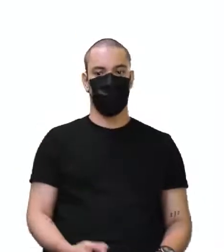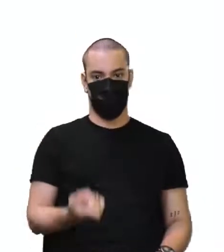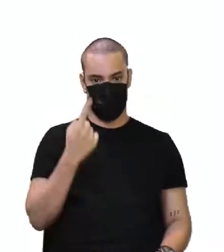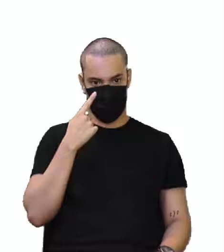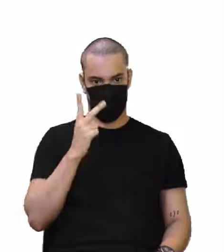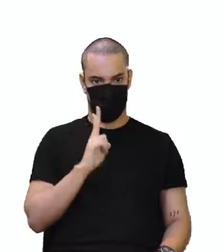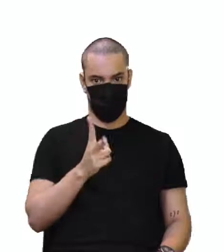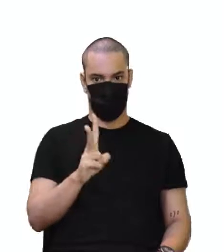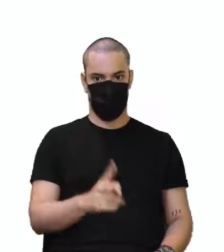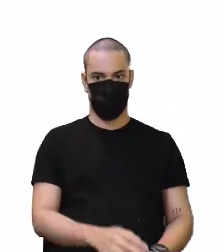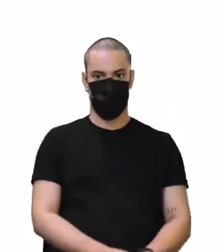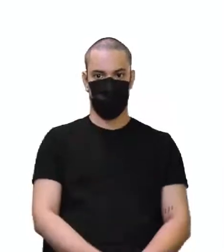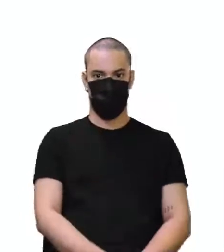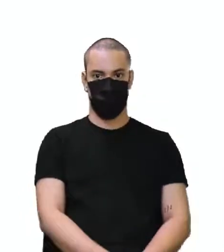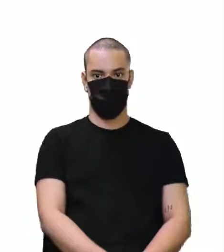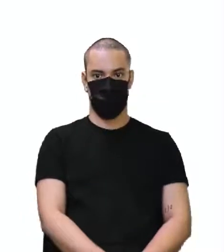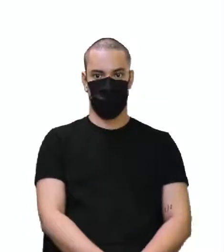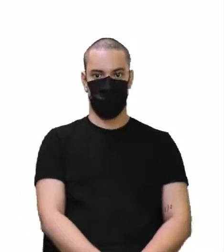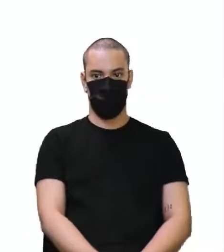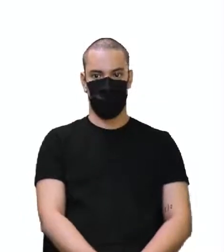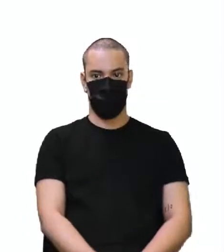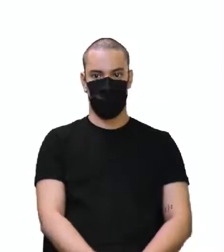continuando.